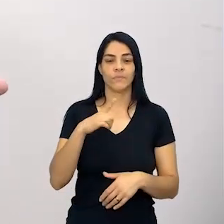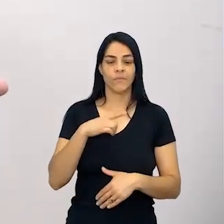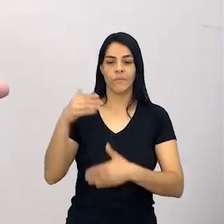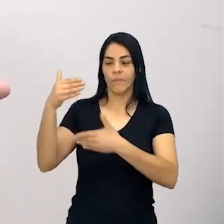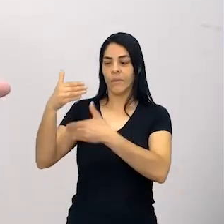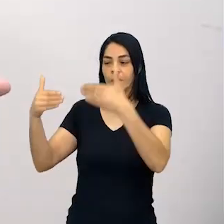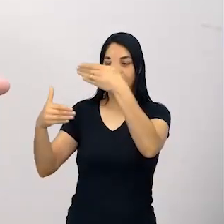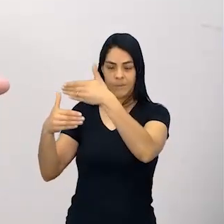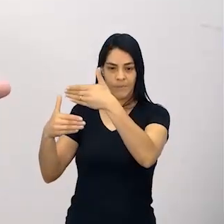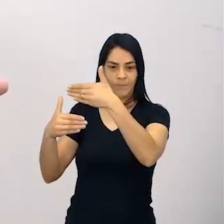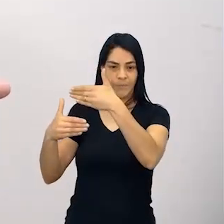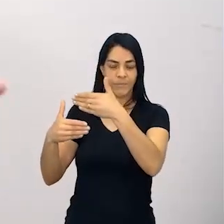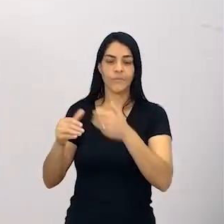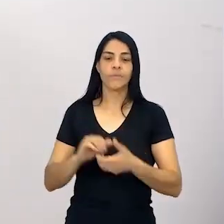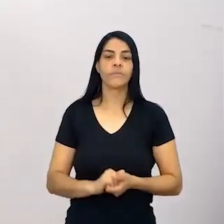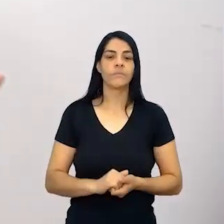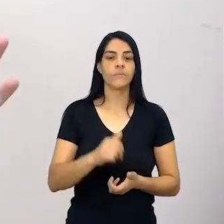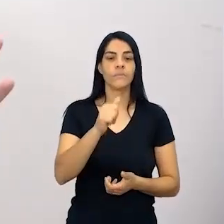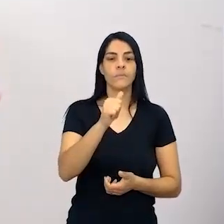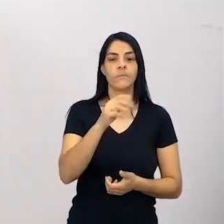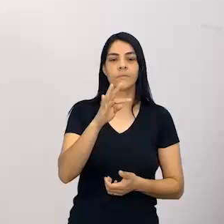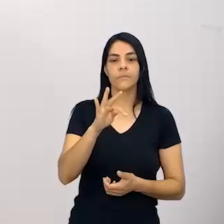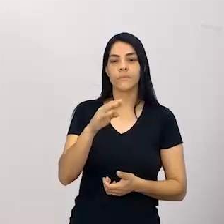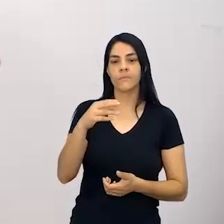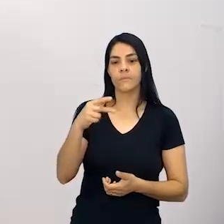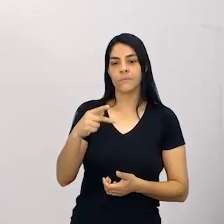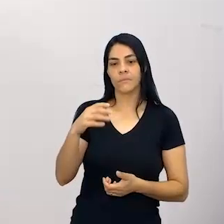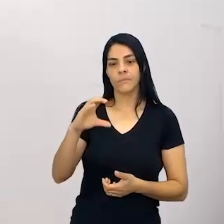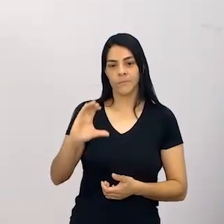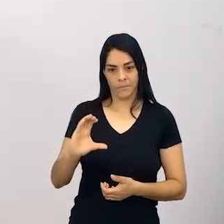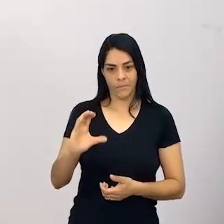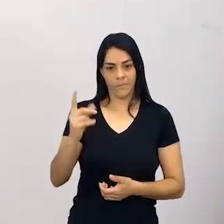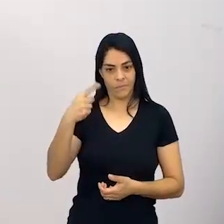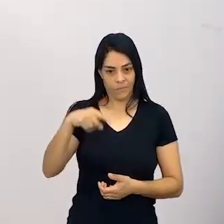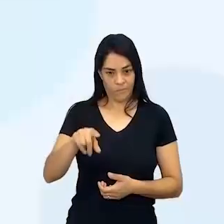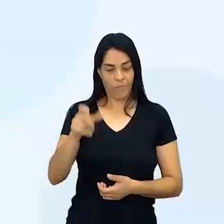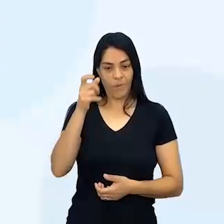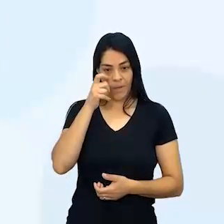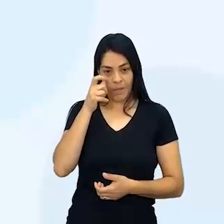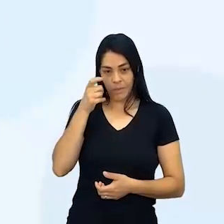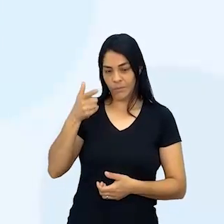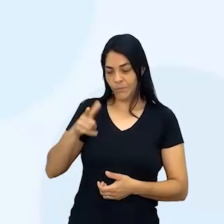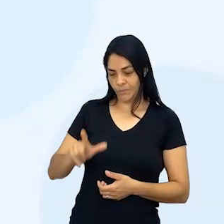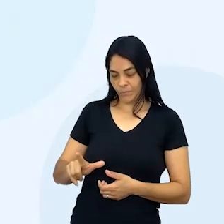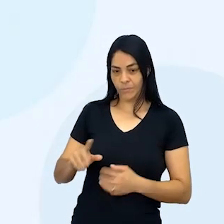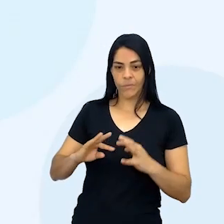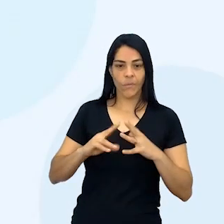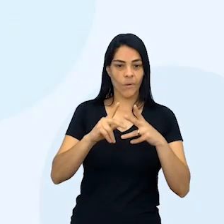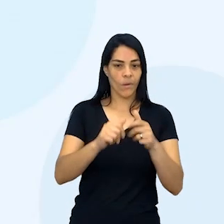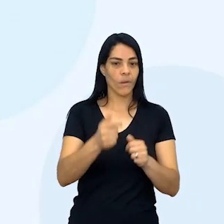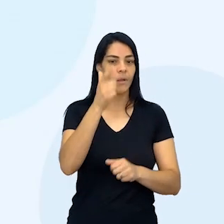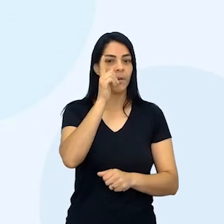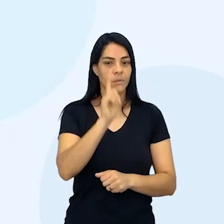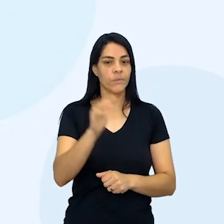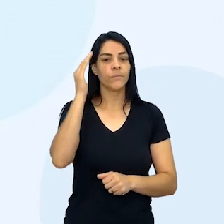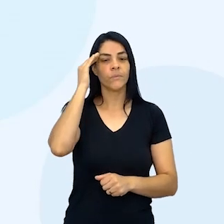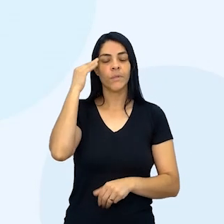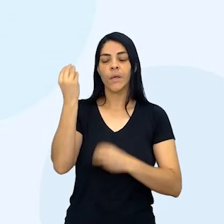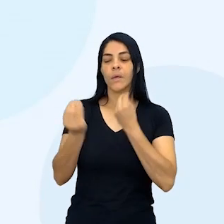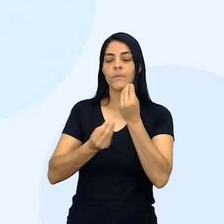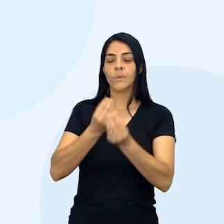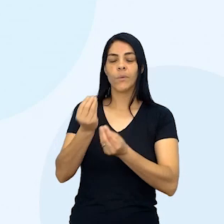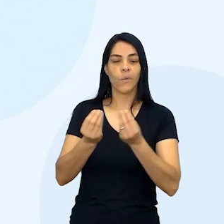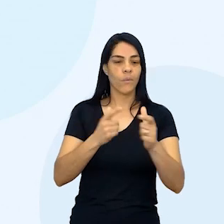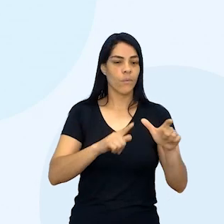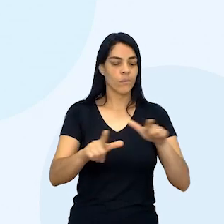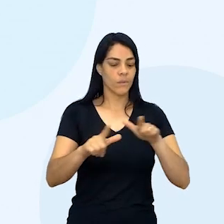para vocês depois, a ATPC para vocês verem, a ATPC novamente, né, ela toda para entender até como trabalhar aí com